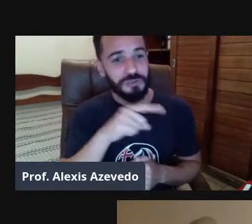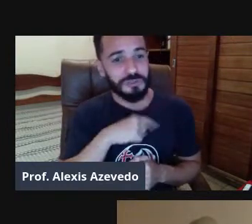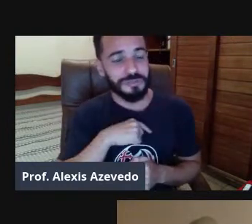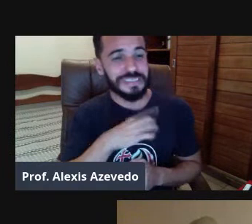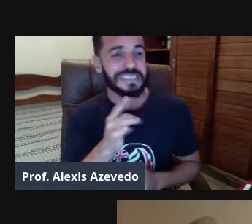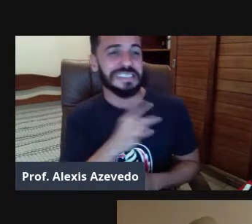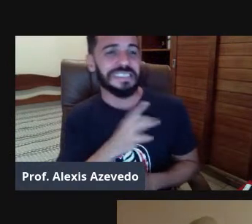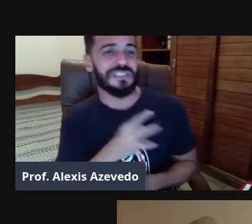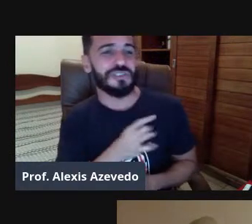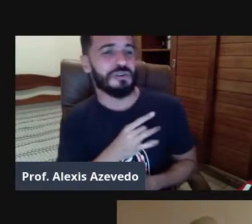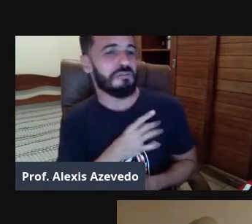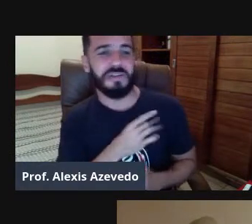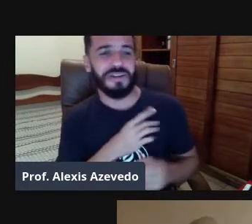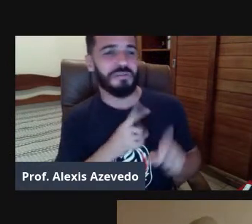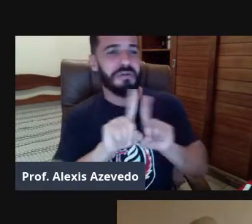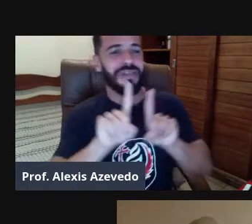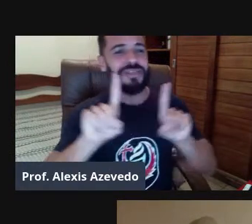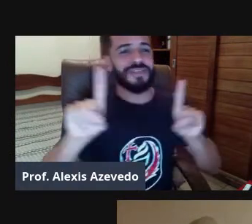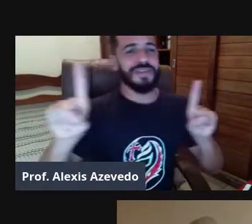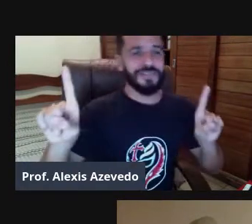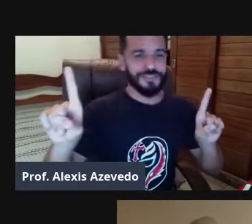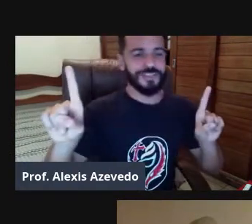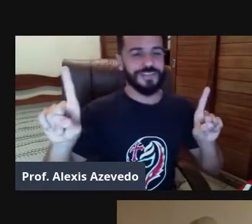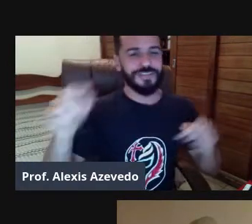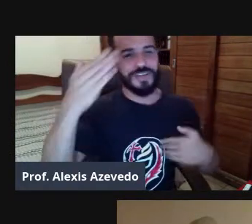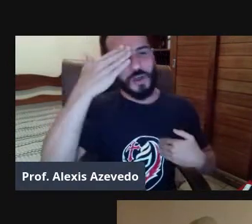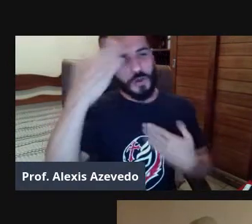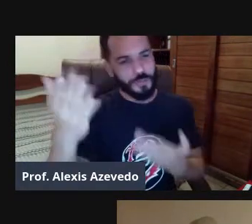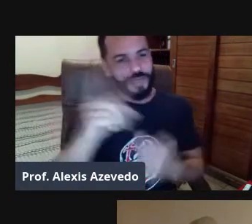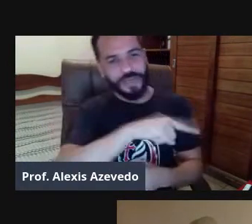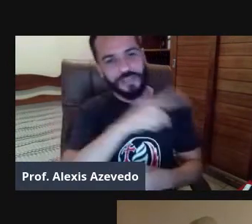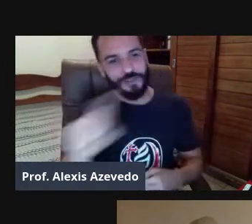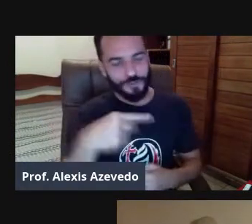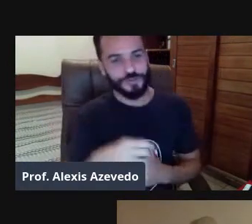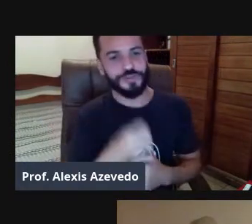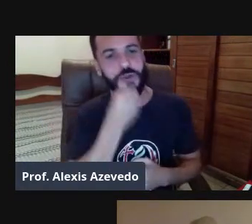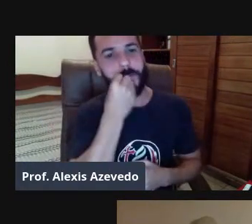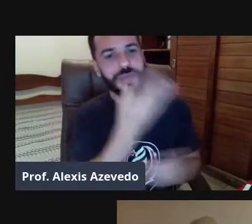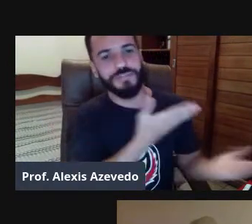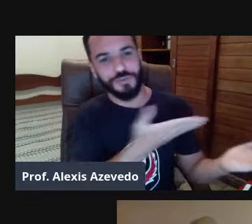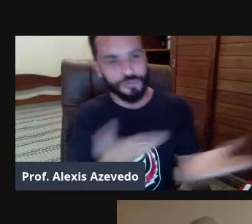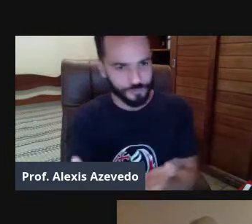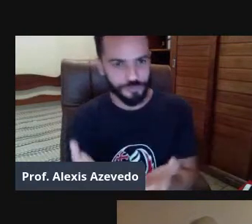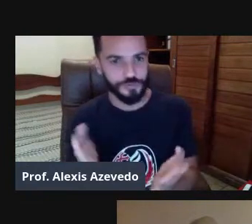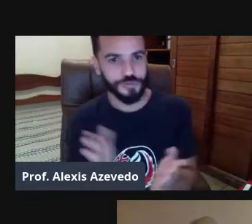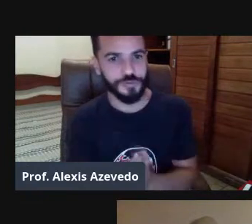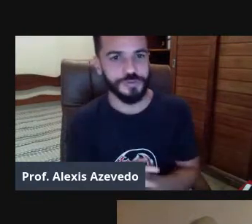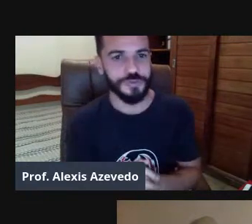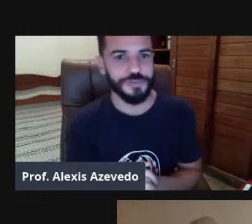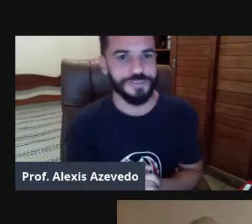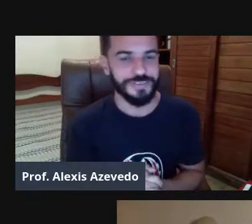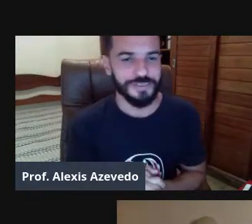essa distância toda. É isso. Muito obrigada, sejam bem-vindos.